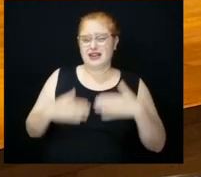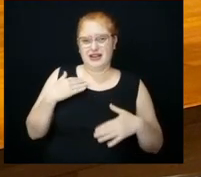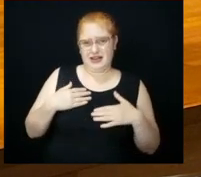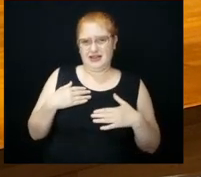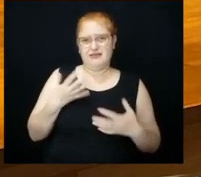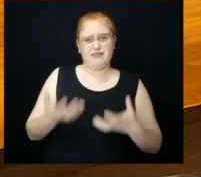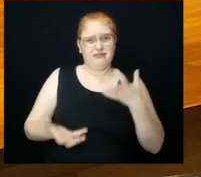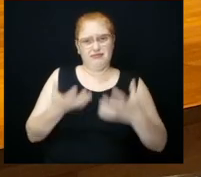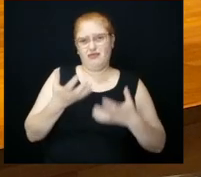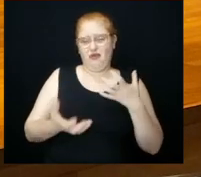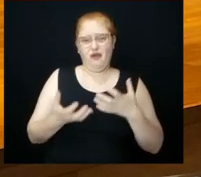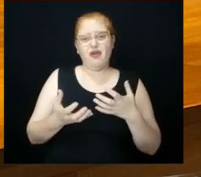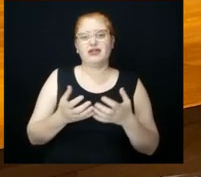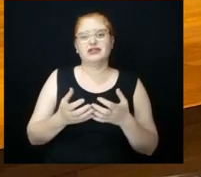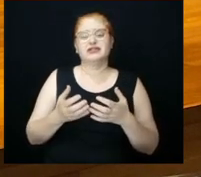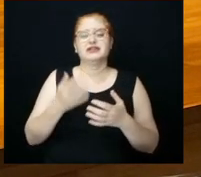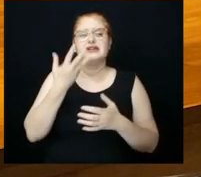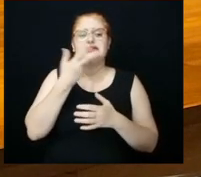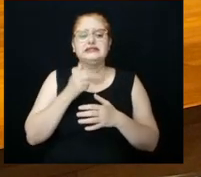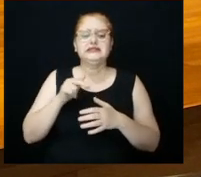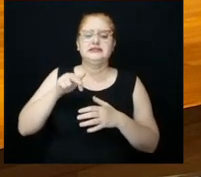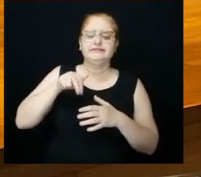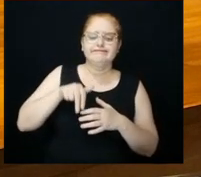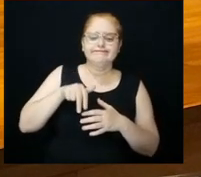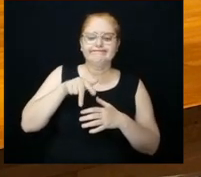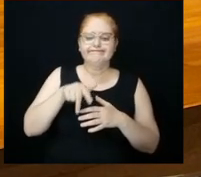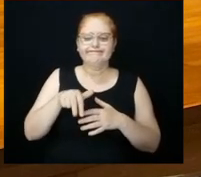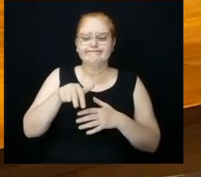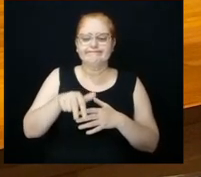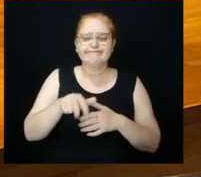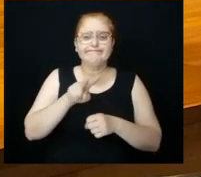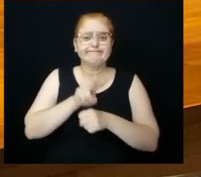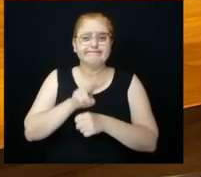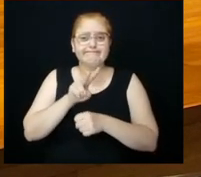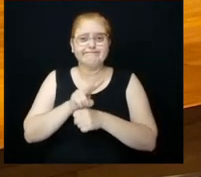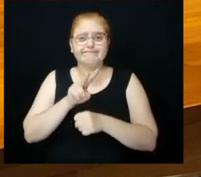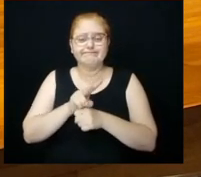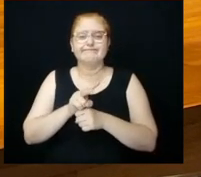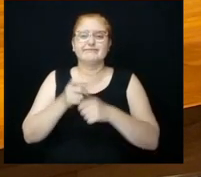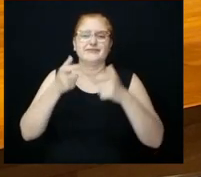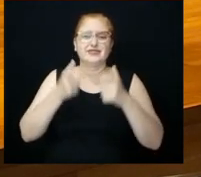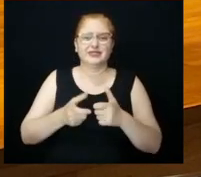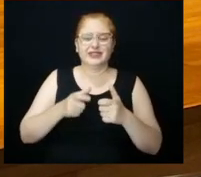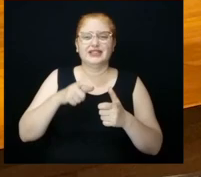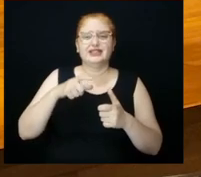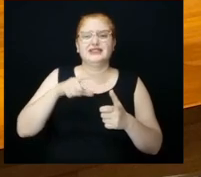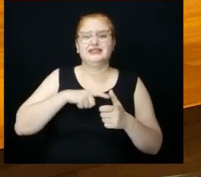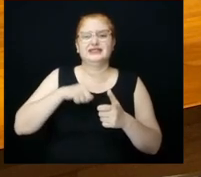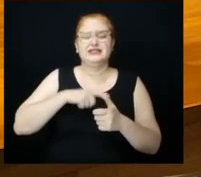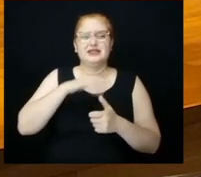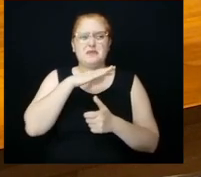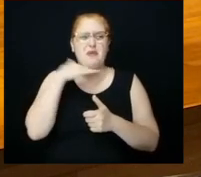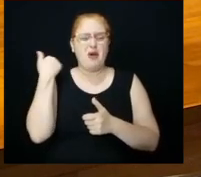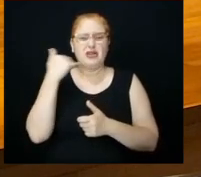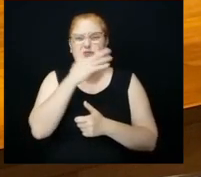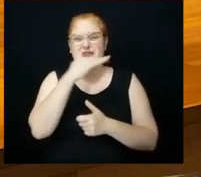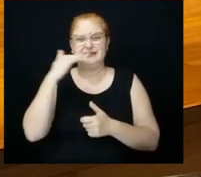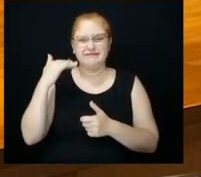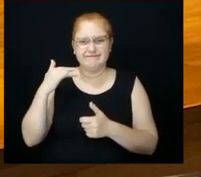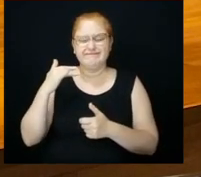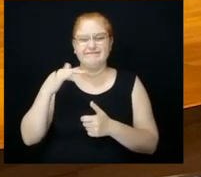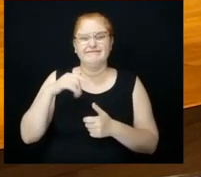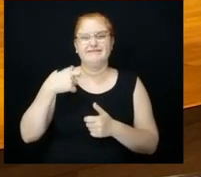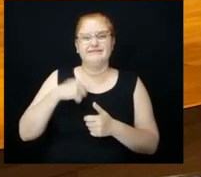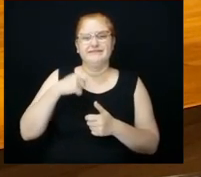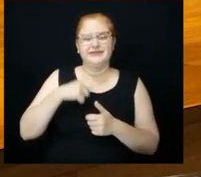chamas. Muidinga vai avançando, pisando com mil cautelas. Aquele recinto está contaminado pela morte. Seriam precisas